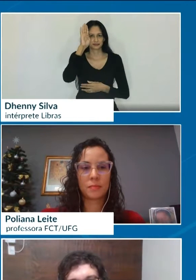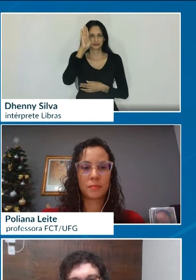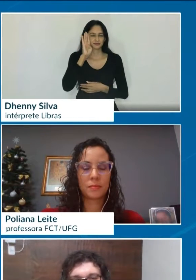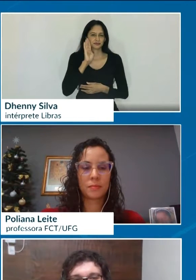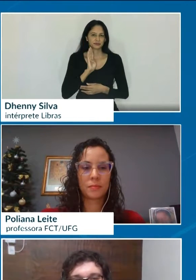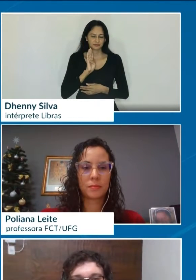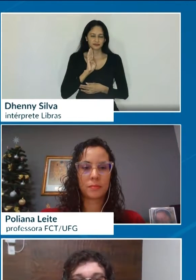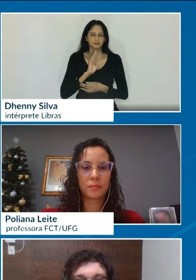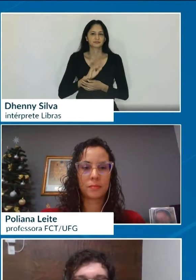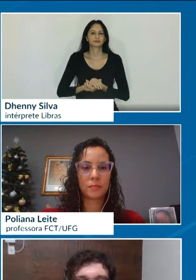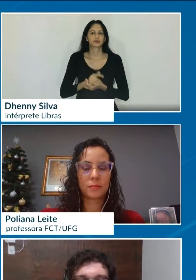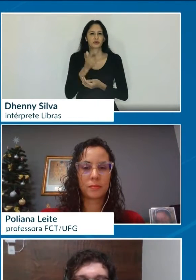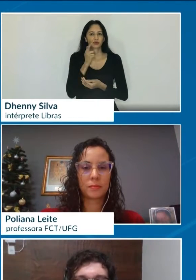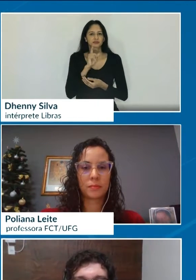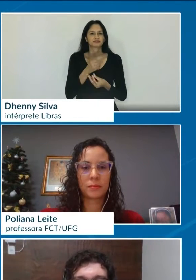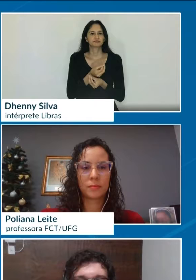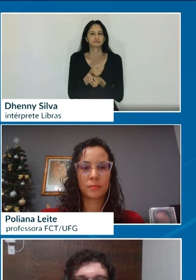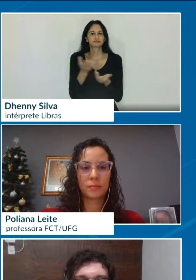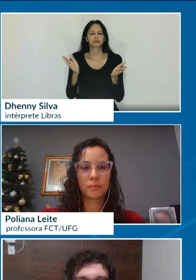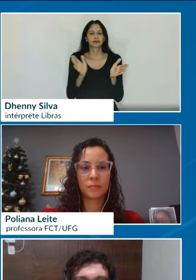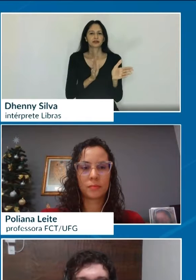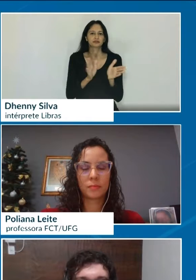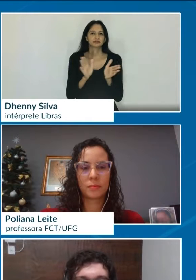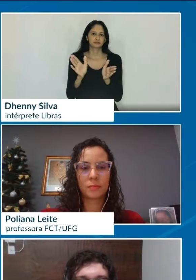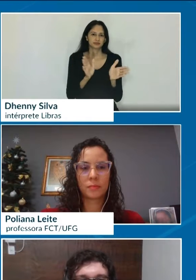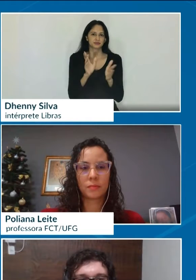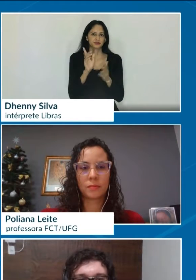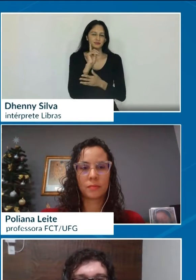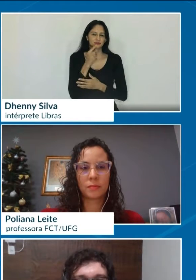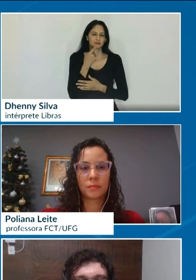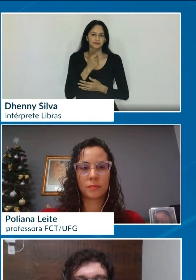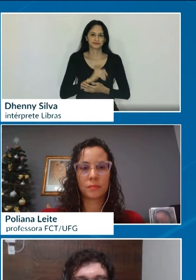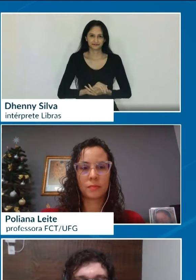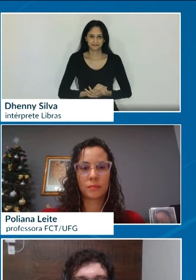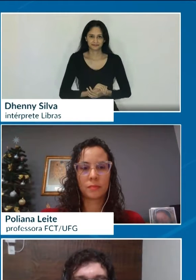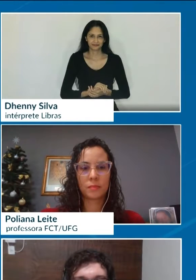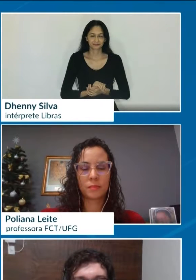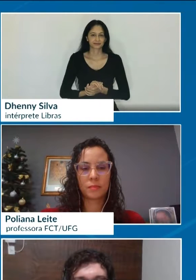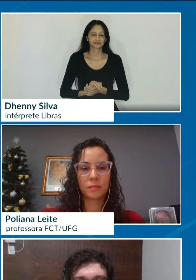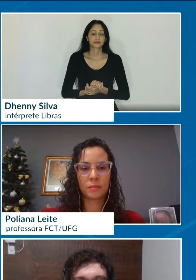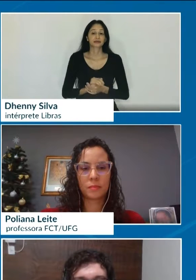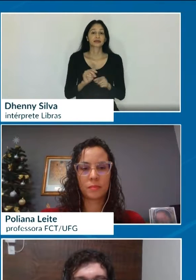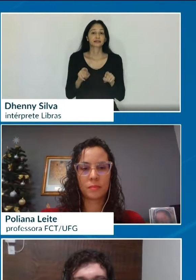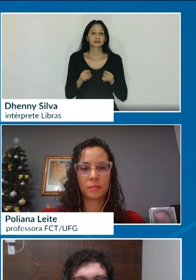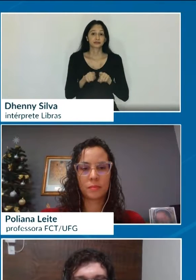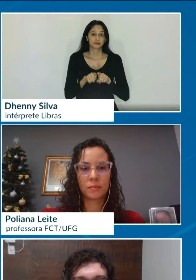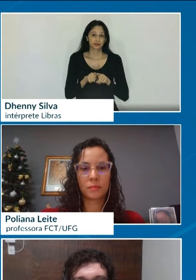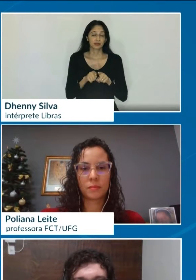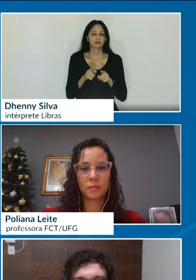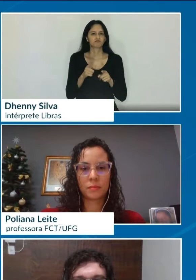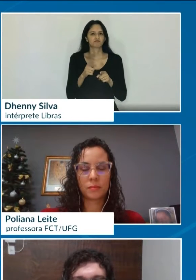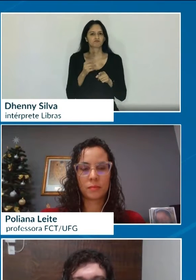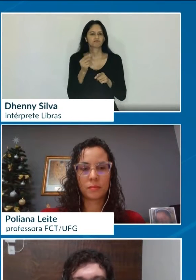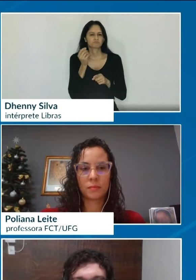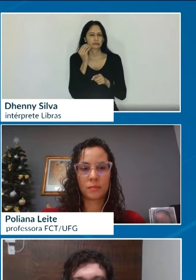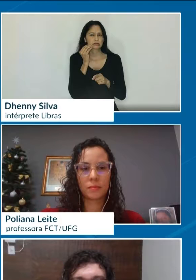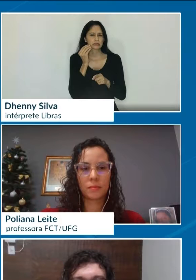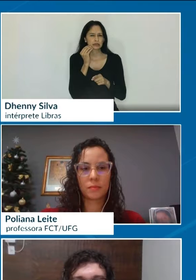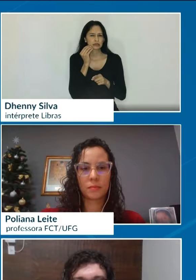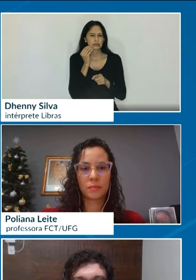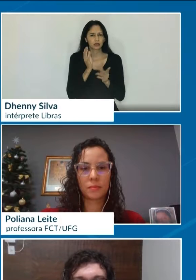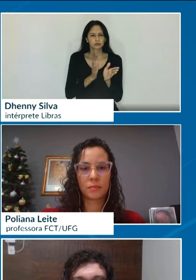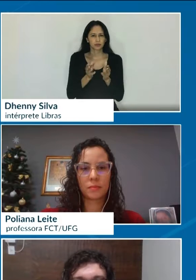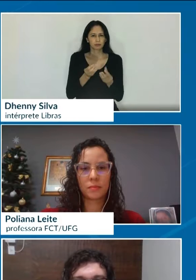Libras, tornando este nosso bate-papo mais acessível. Também, em nome da acessibilidade, nós estamos fazendo a